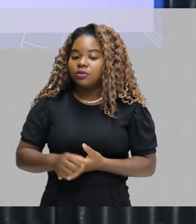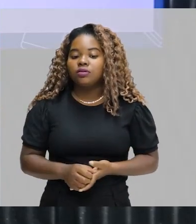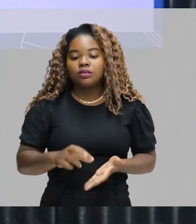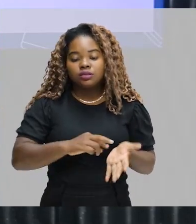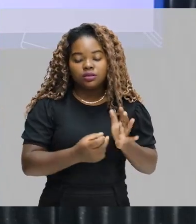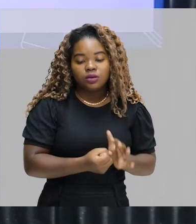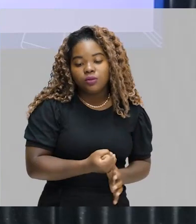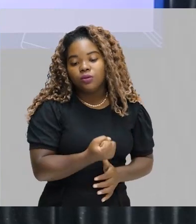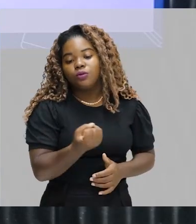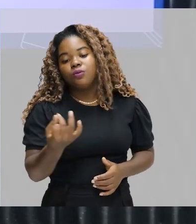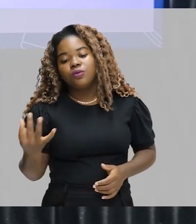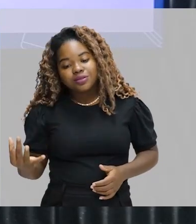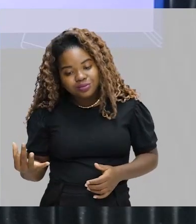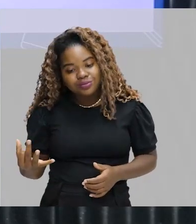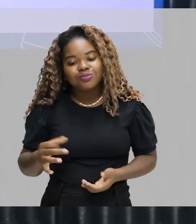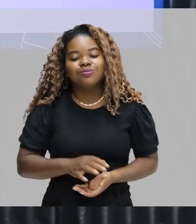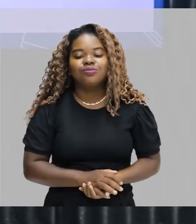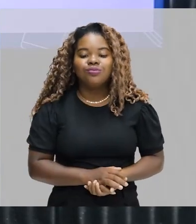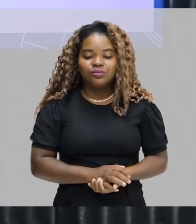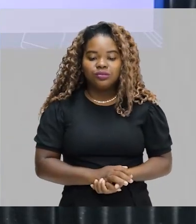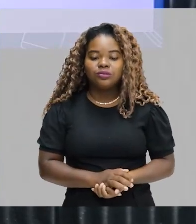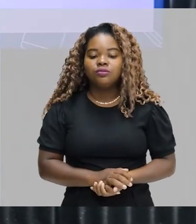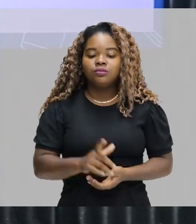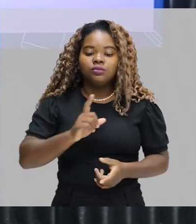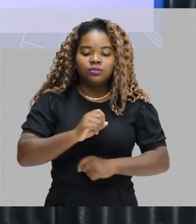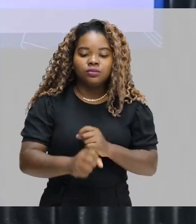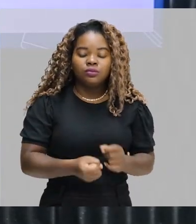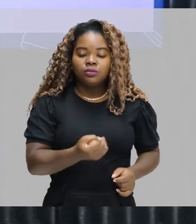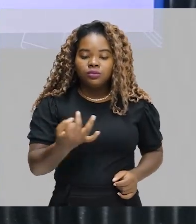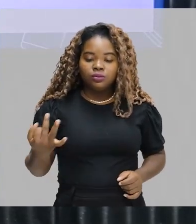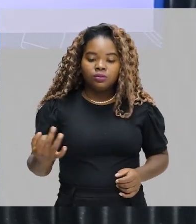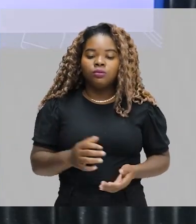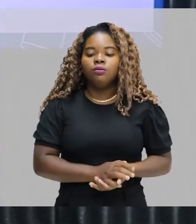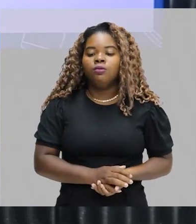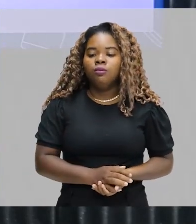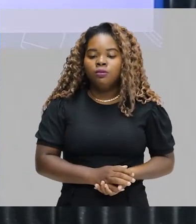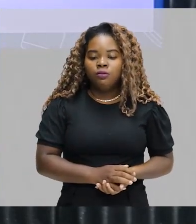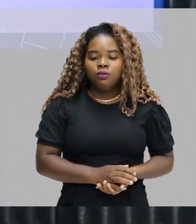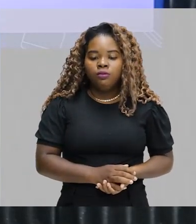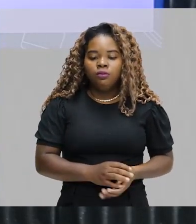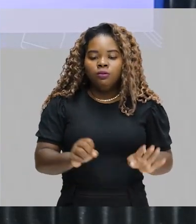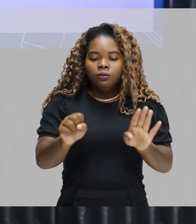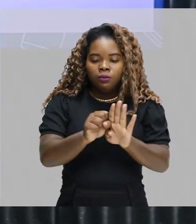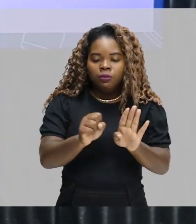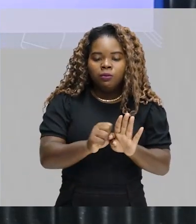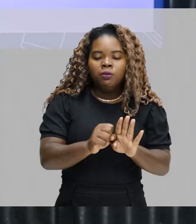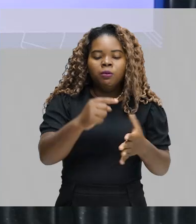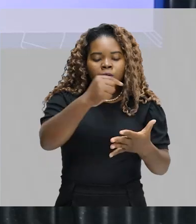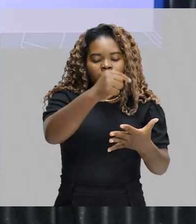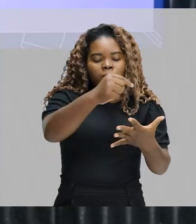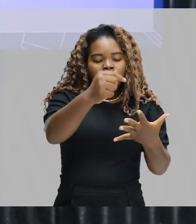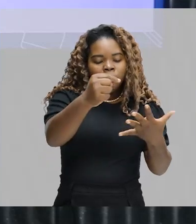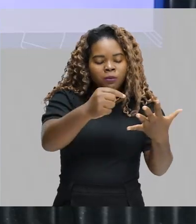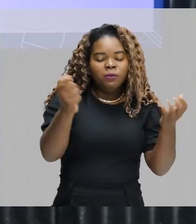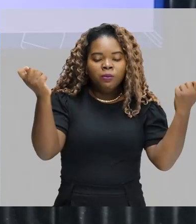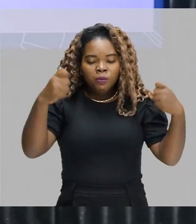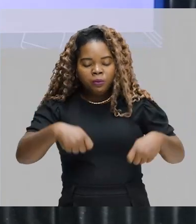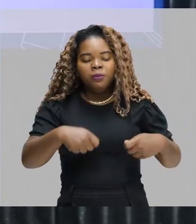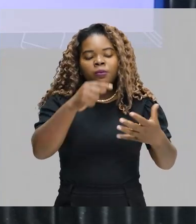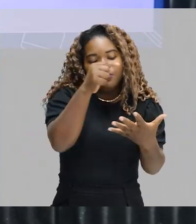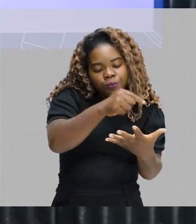ou quantas, para você determinar a quantidade de substantivos contáveis, substantivos que você